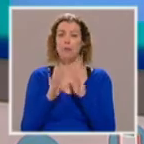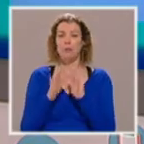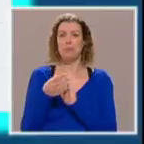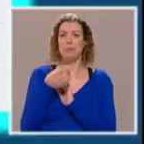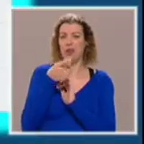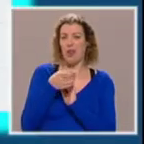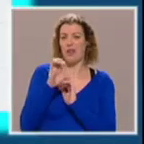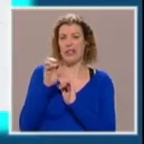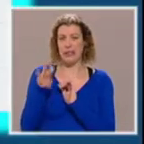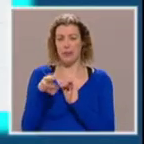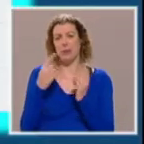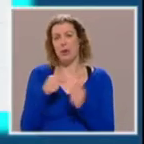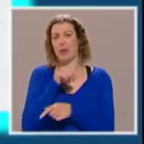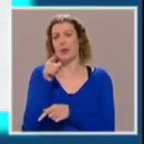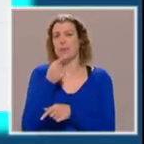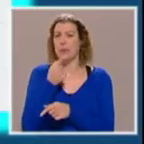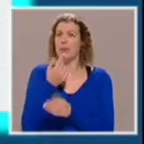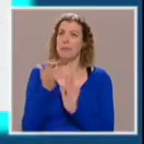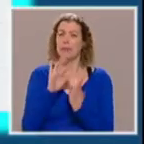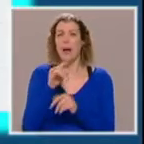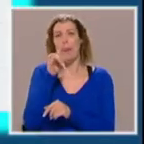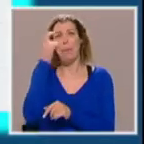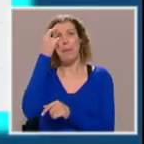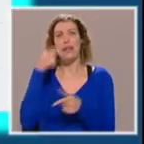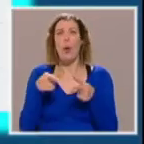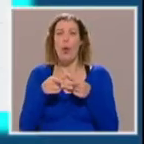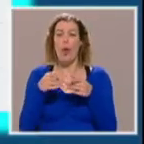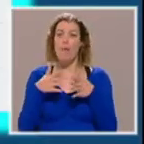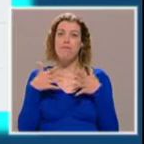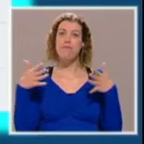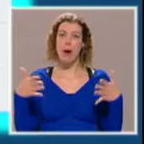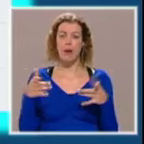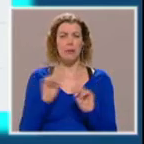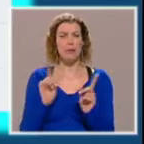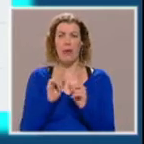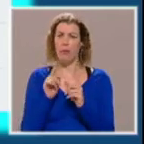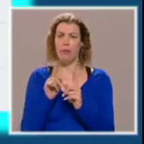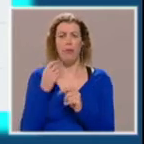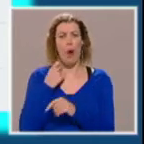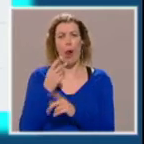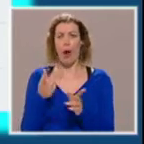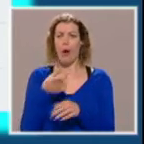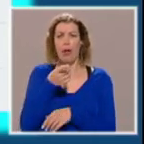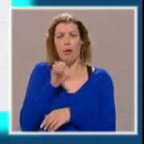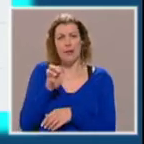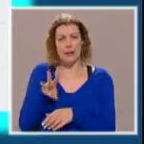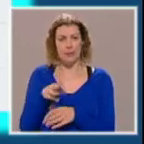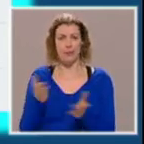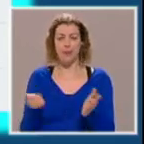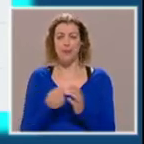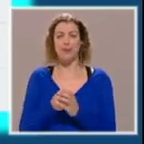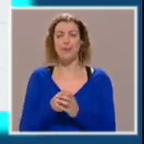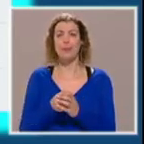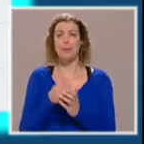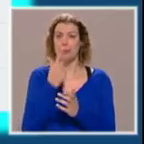9 centímetros. Terem uma noção que por vezes pensam que o útero tem grandes dimensões, não, tem cerca de 9 centímetros,